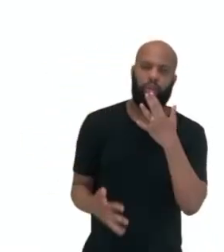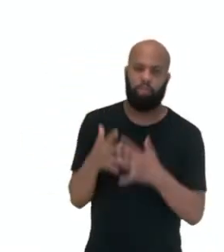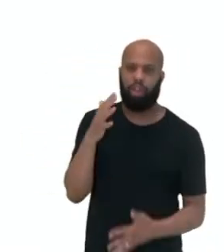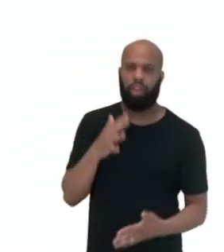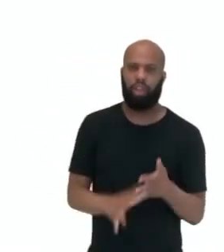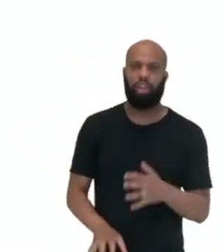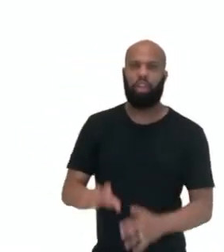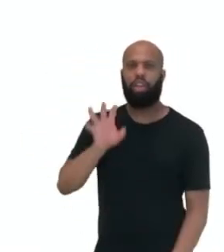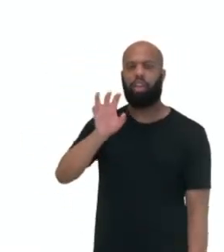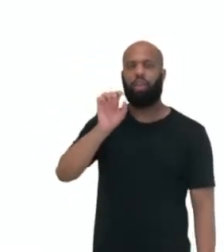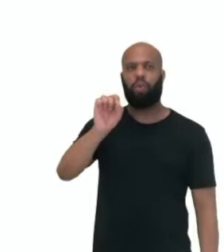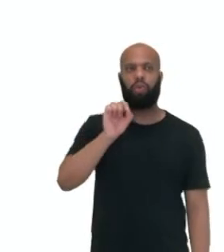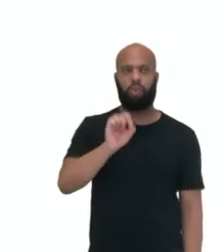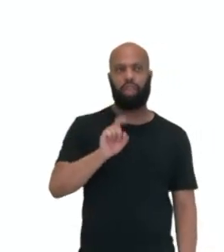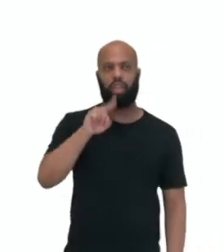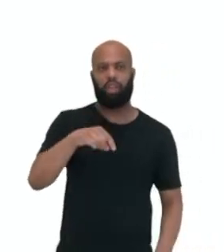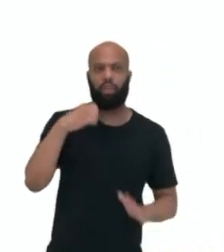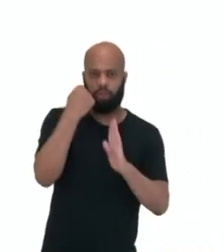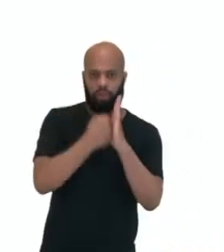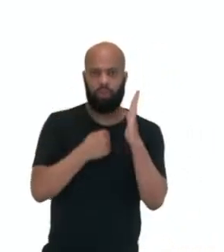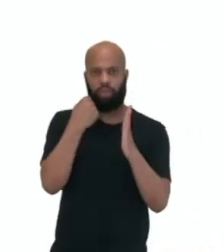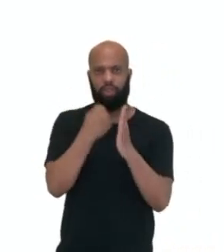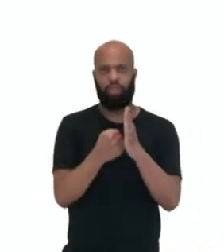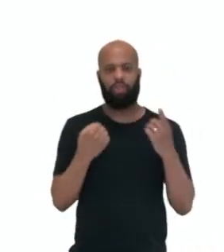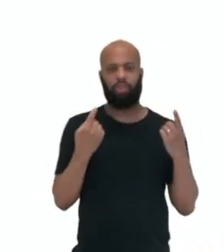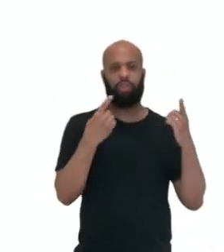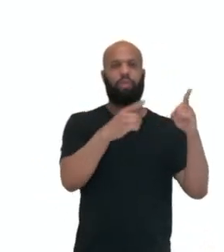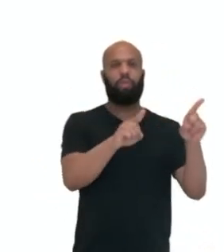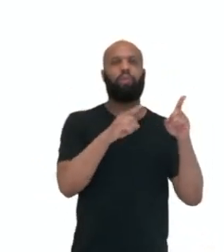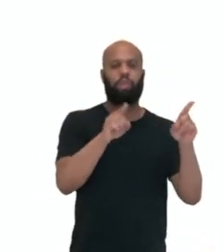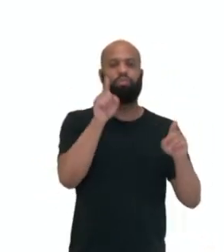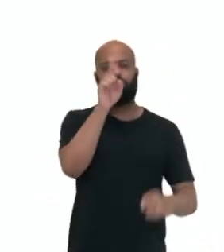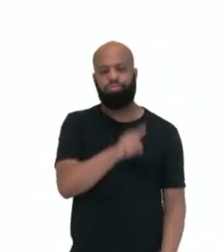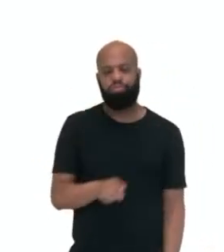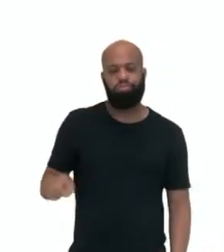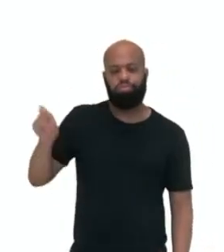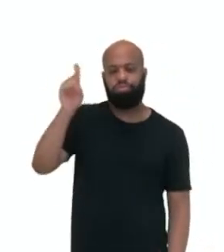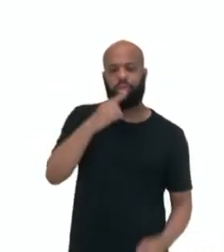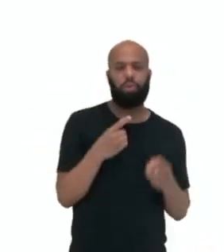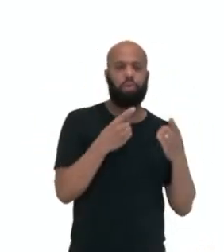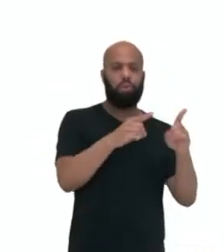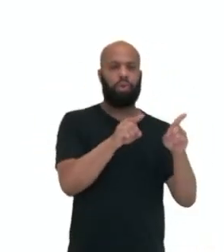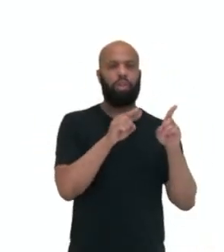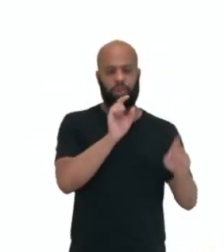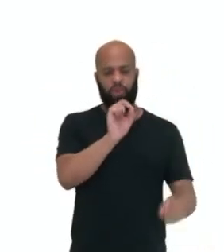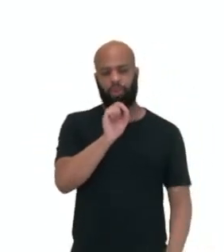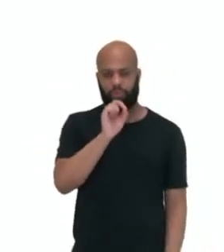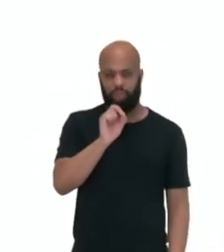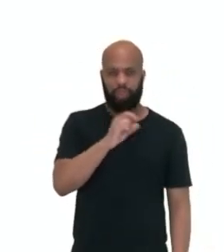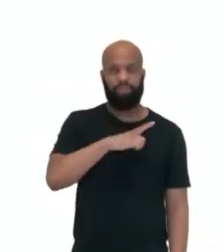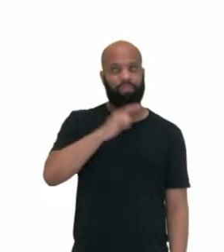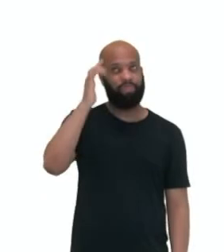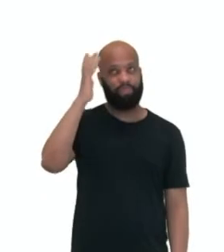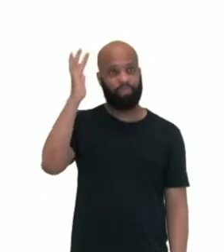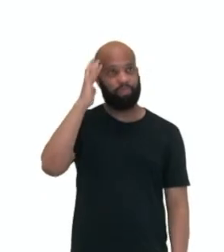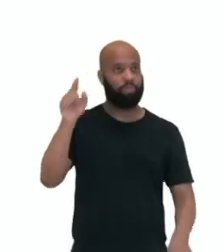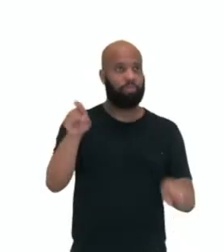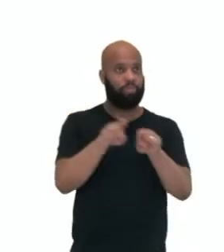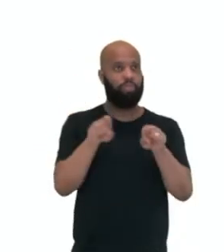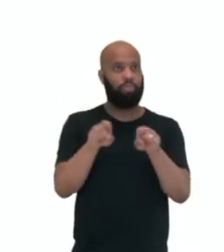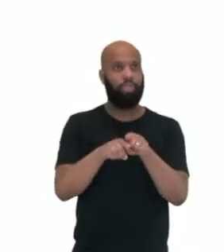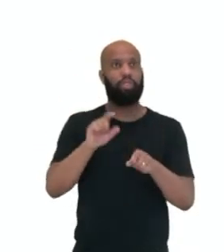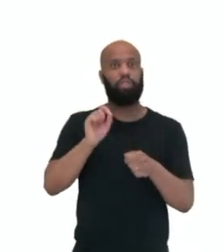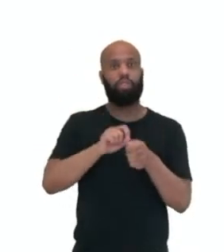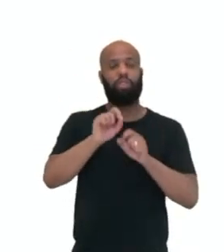a origem da expressão lutar contra moinhos de vento, no sentido de atacar inimigos imaginários ou de realizar esforços em